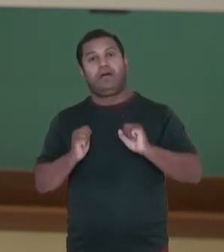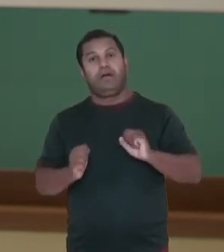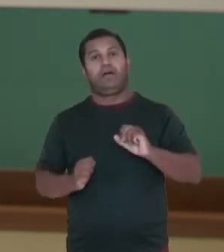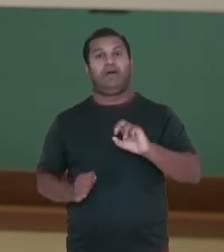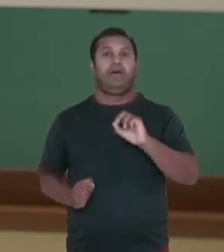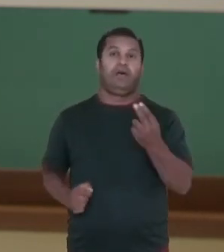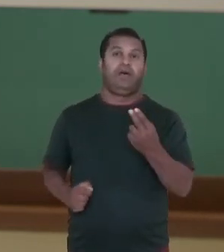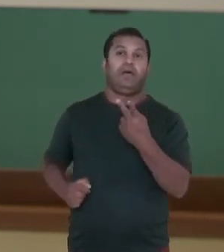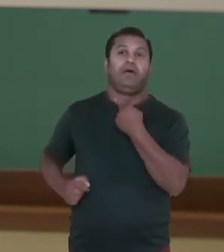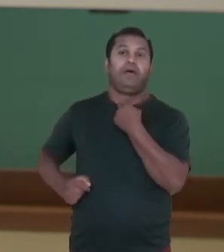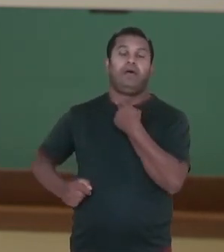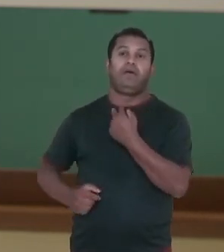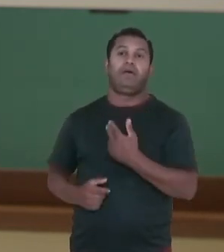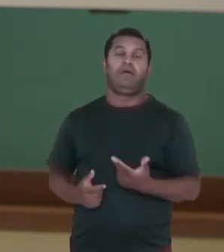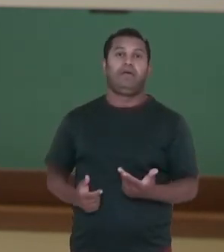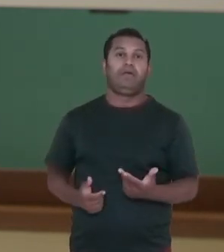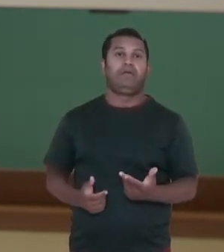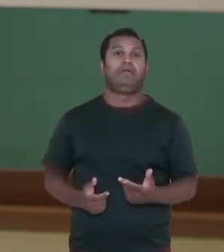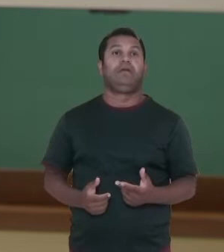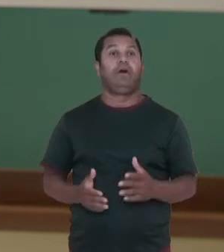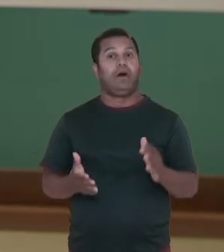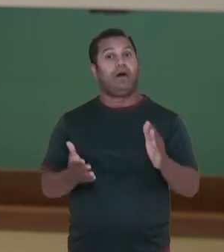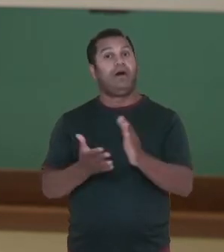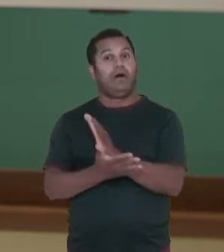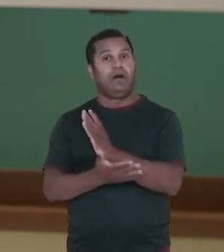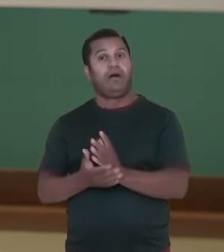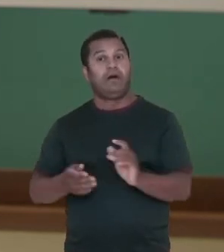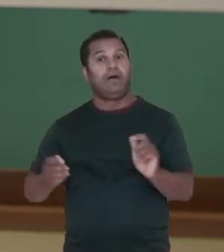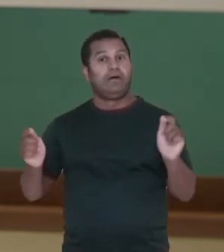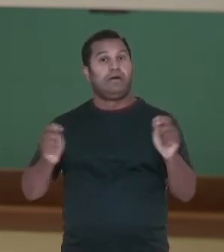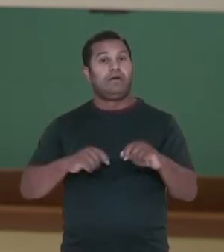ou não, ou determinada característica que eu quero.